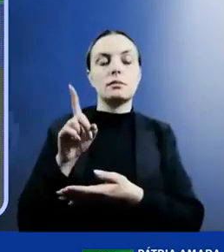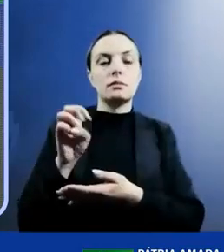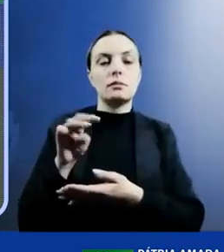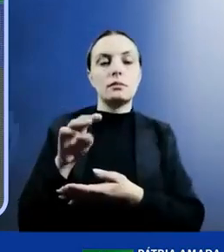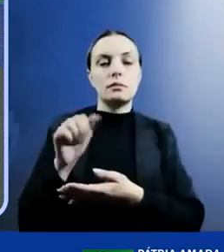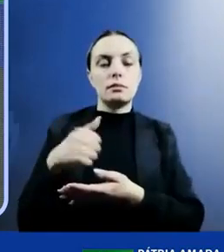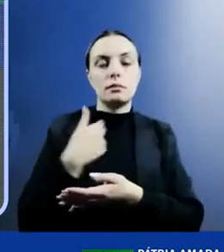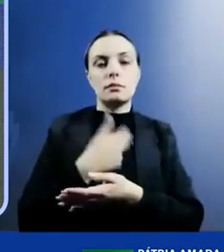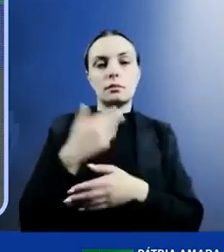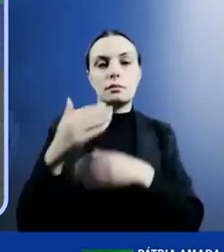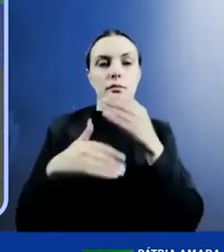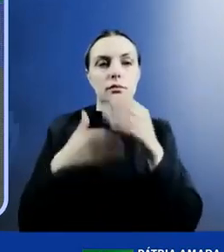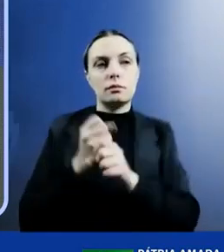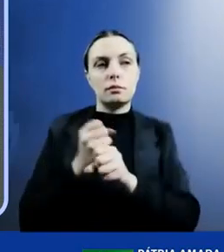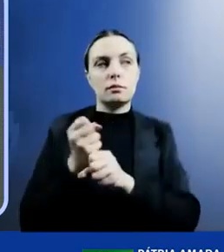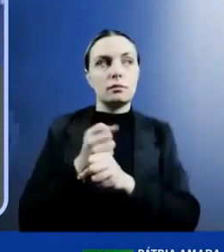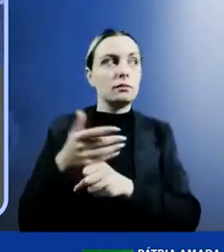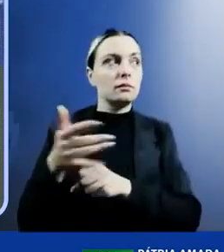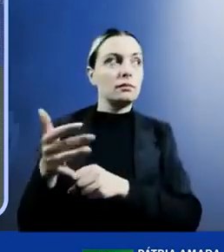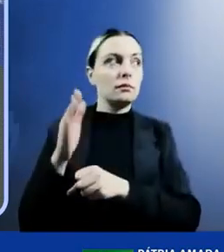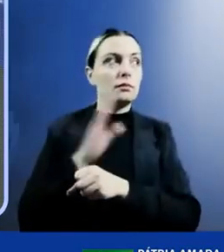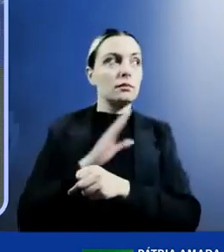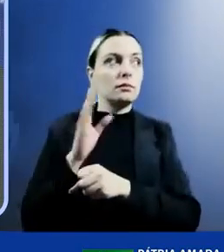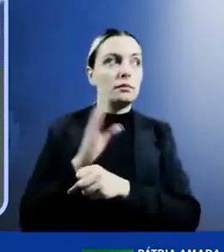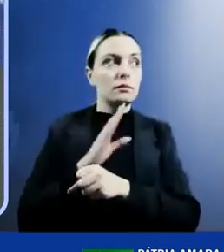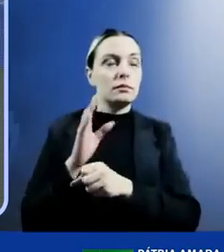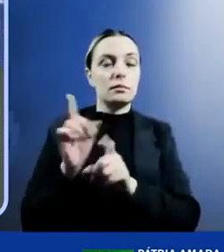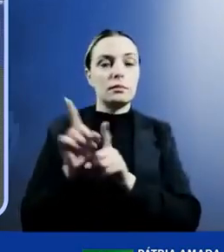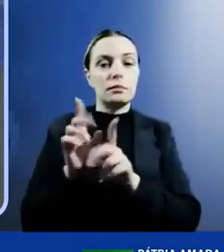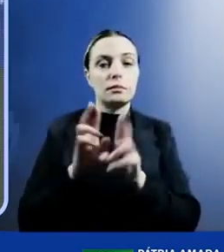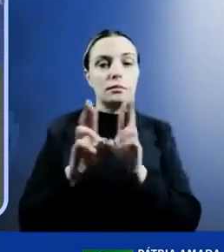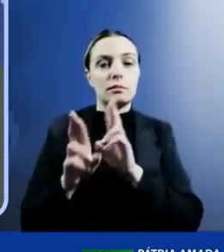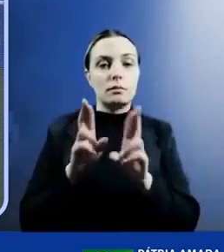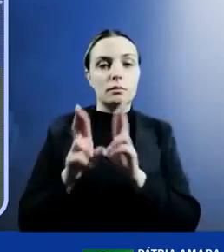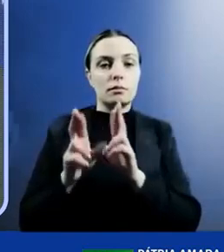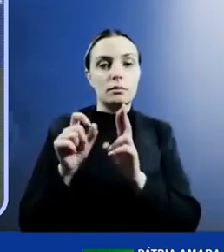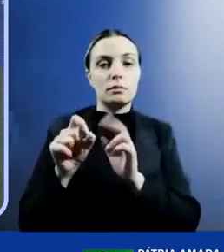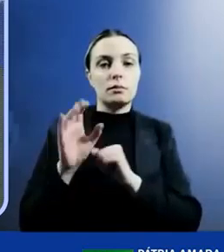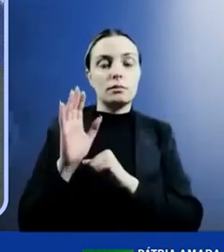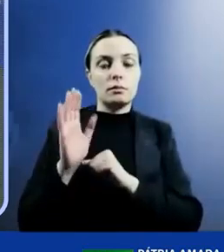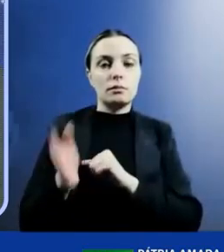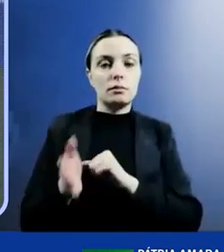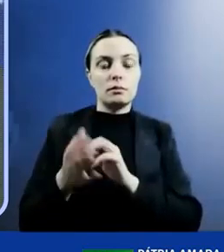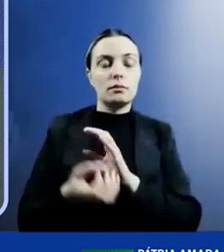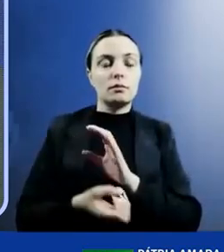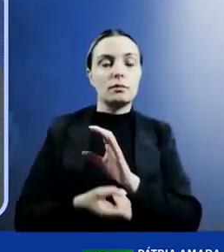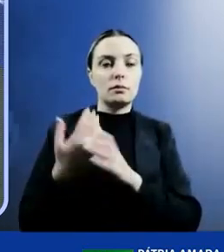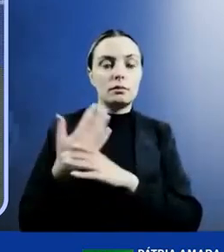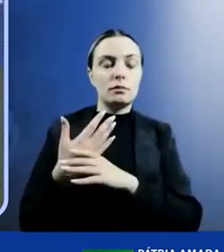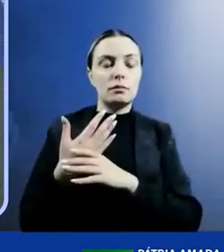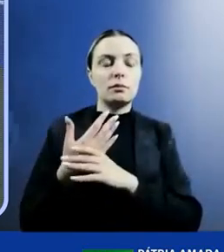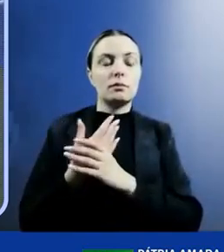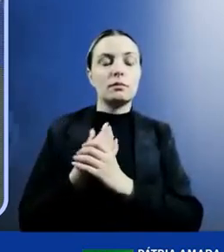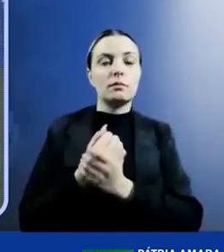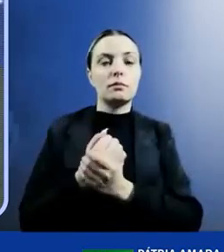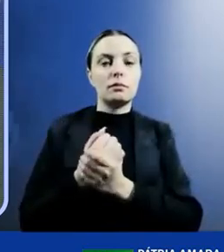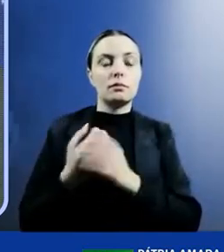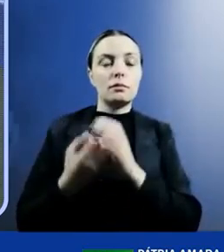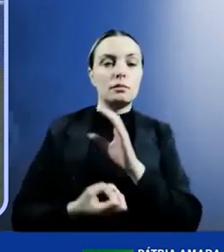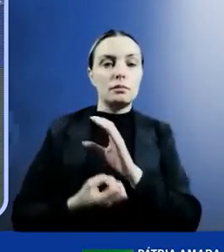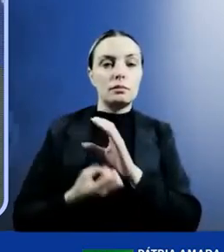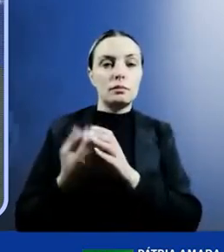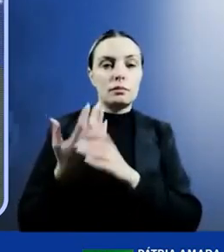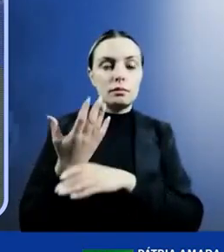próximos anos rapidamente em relação àquilo que é a geração a autogeração de